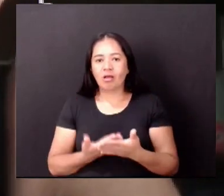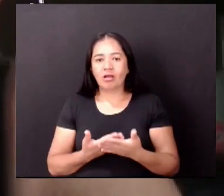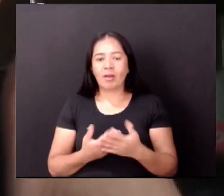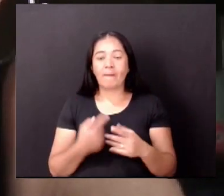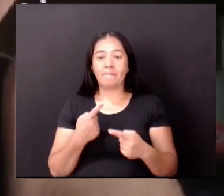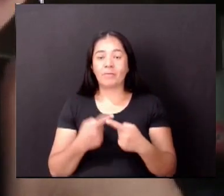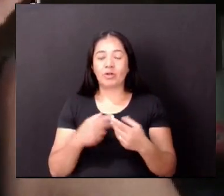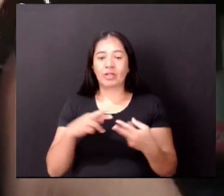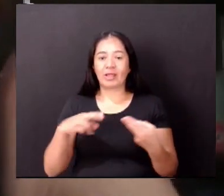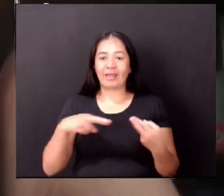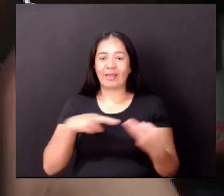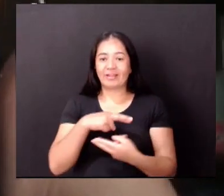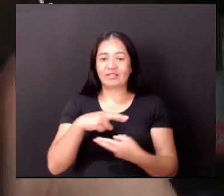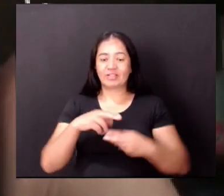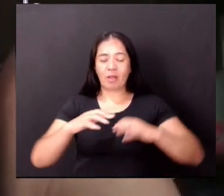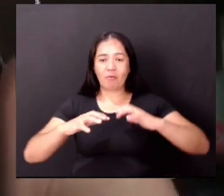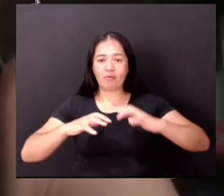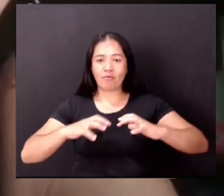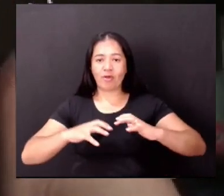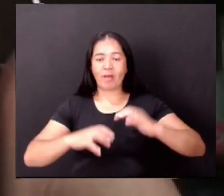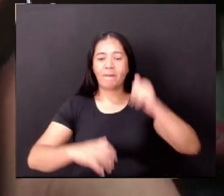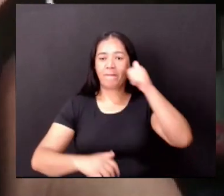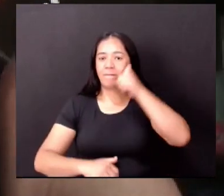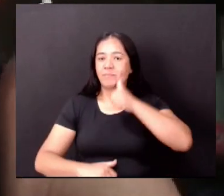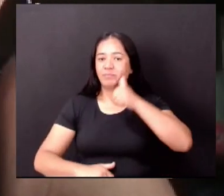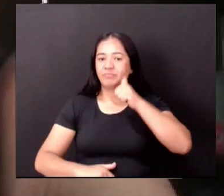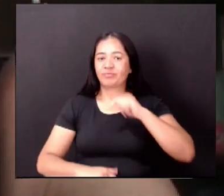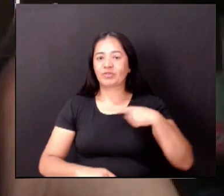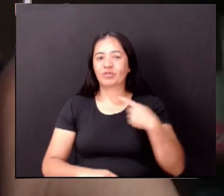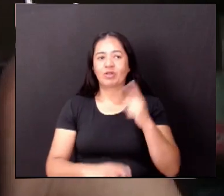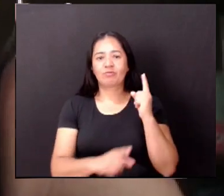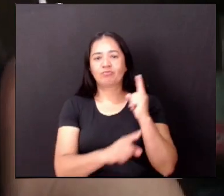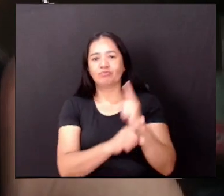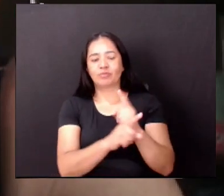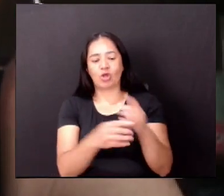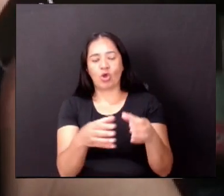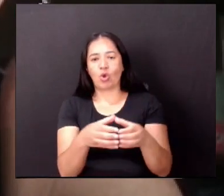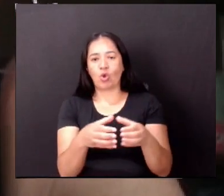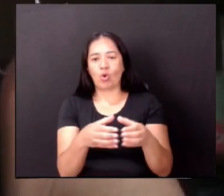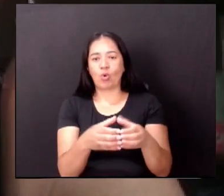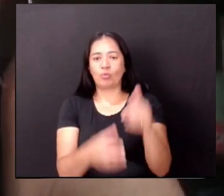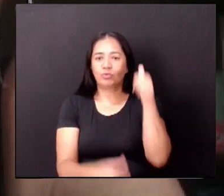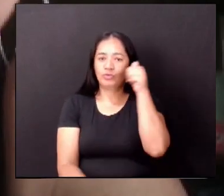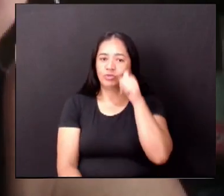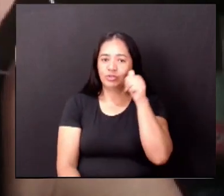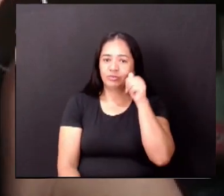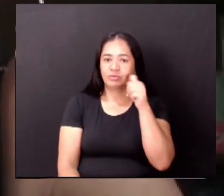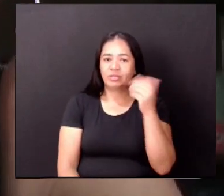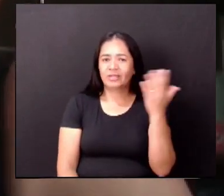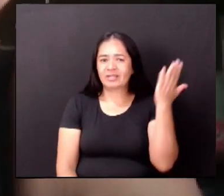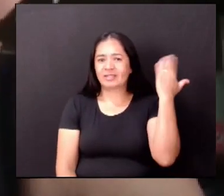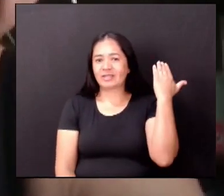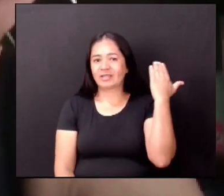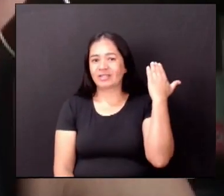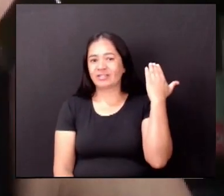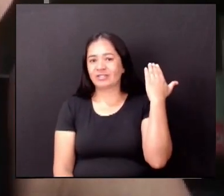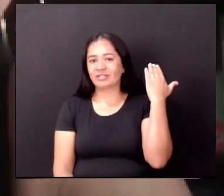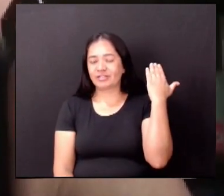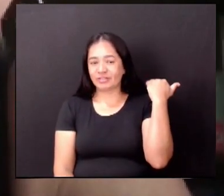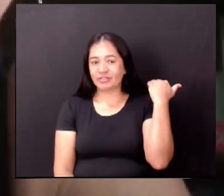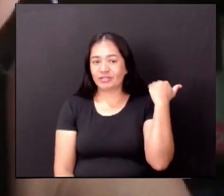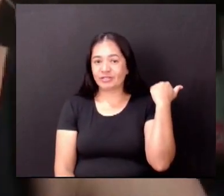muito. A reciclagem no Brasil é muito movida por mulheres. Nós encontramos grupos de mulheres que